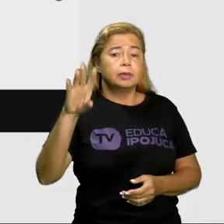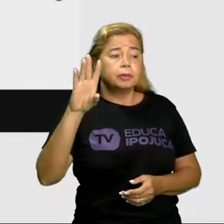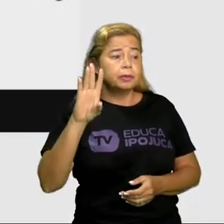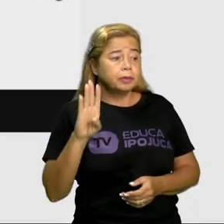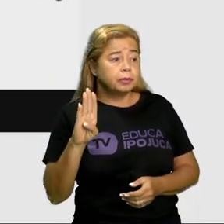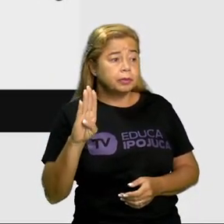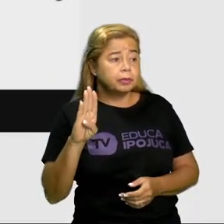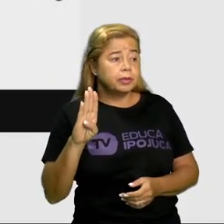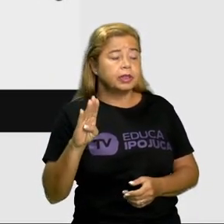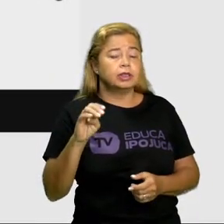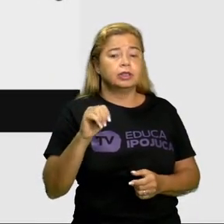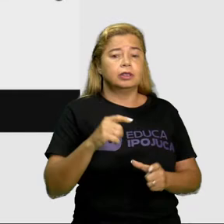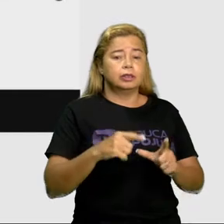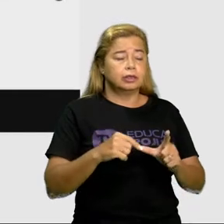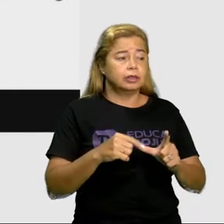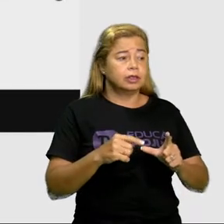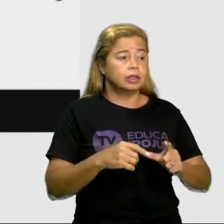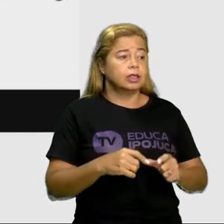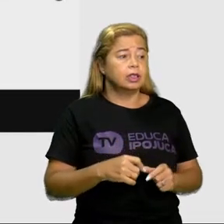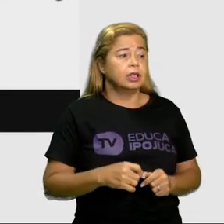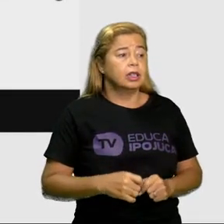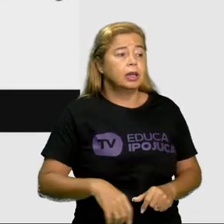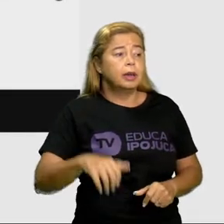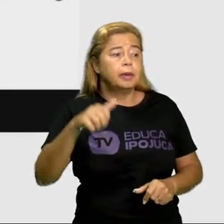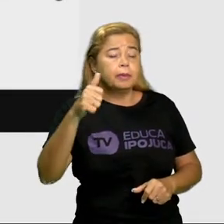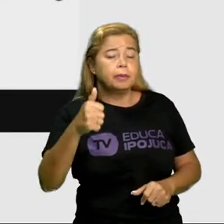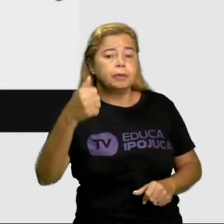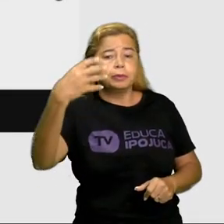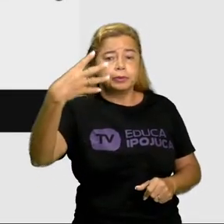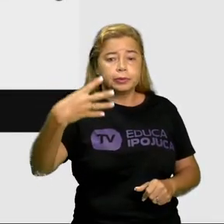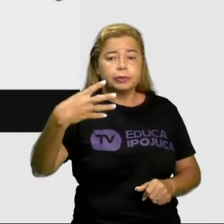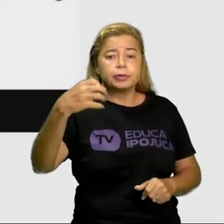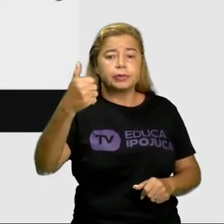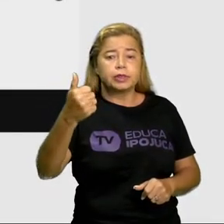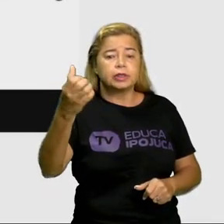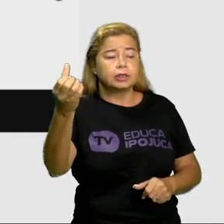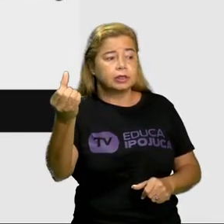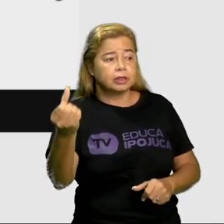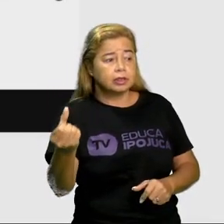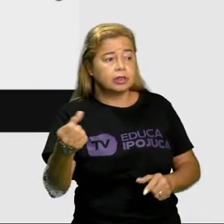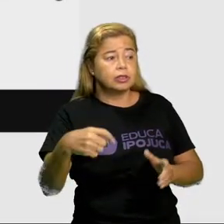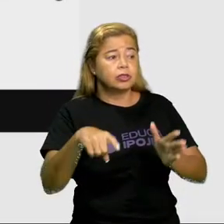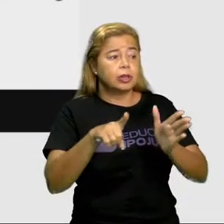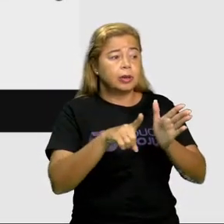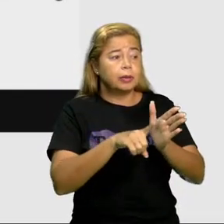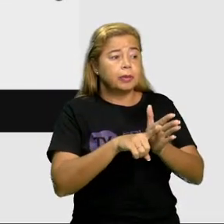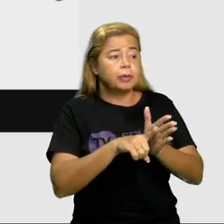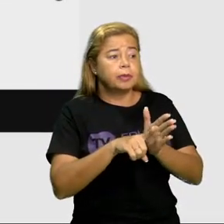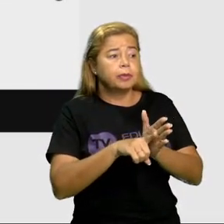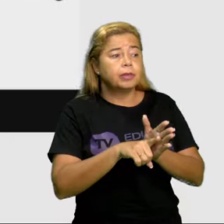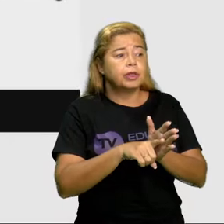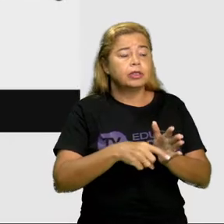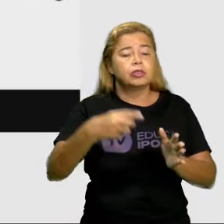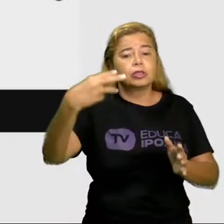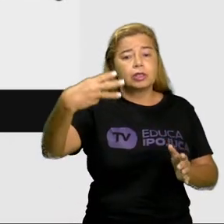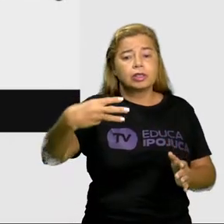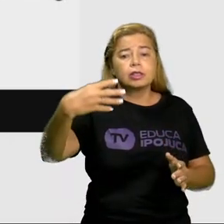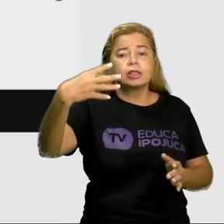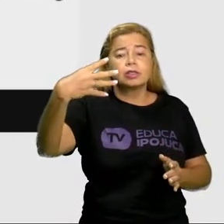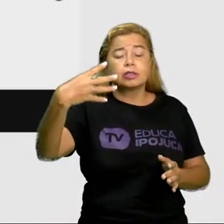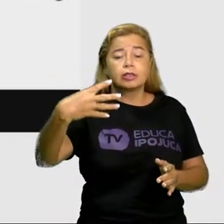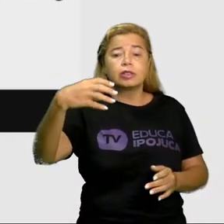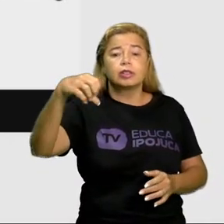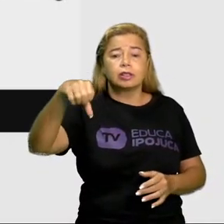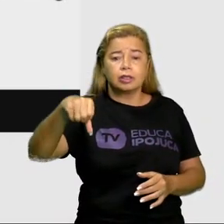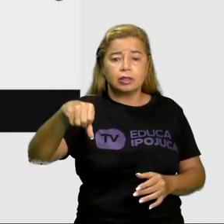1.416 menos 349. Quem vai acertar? Leva para a professora aqui na escola para